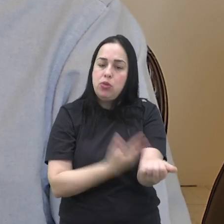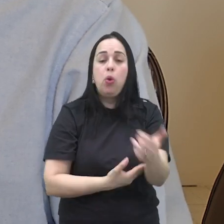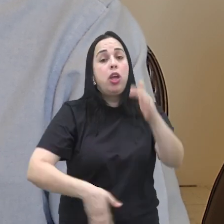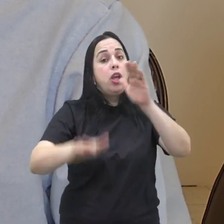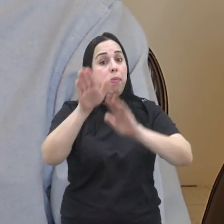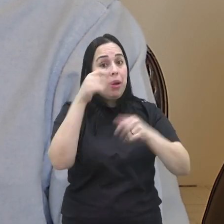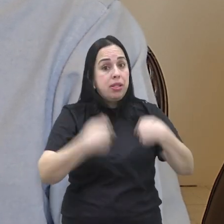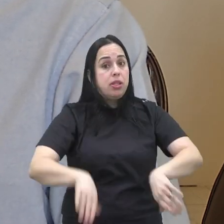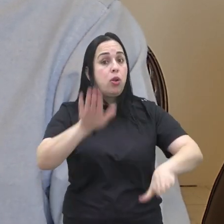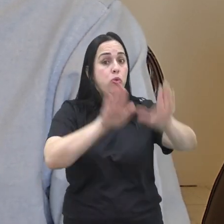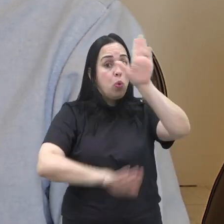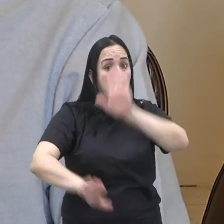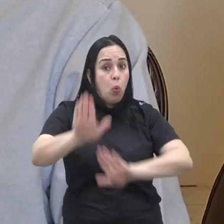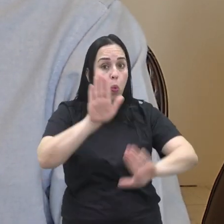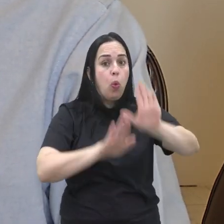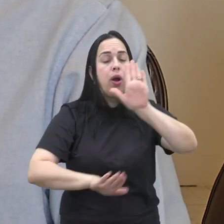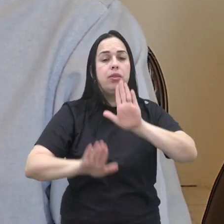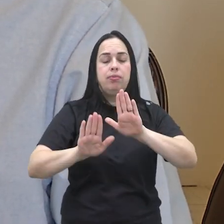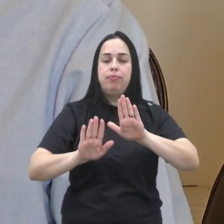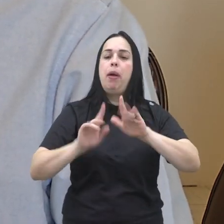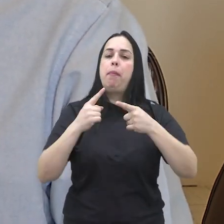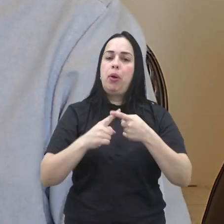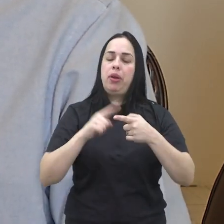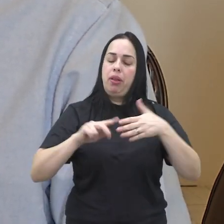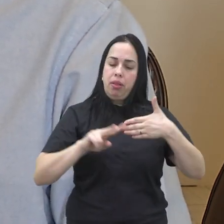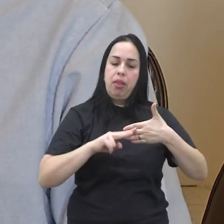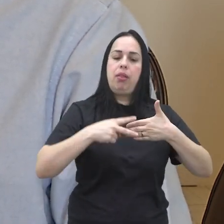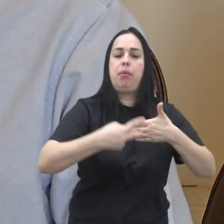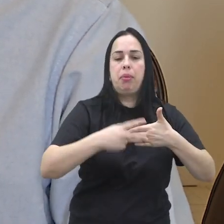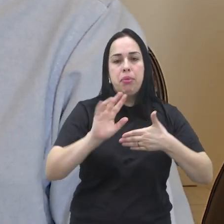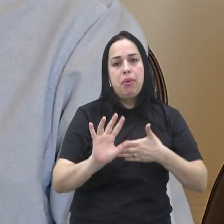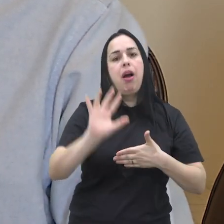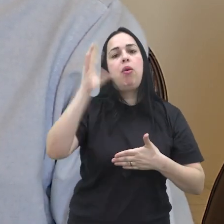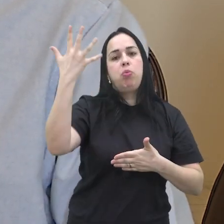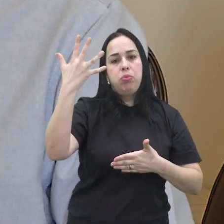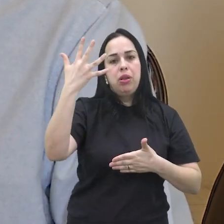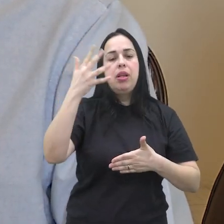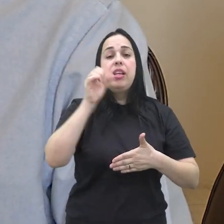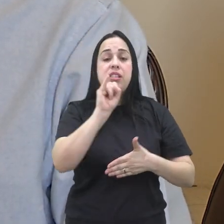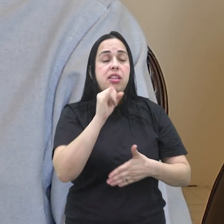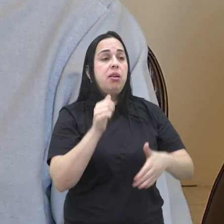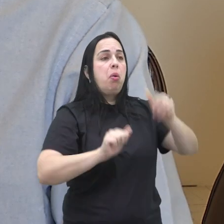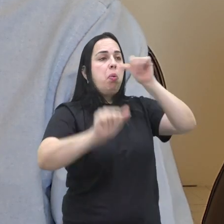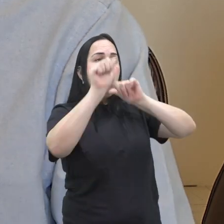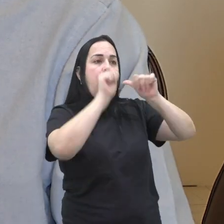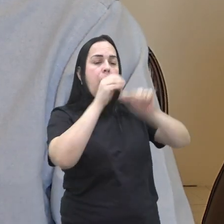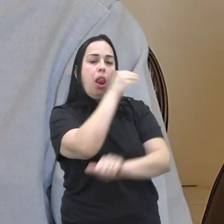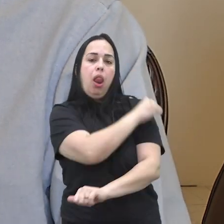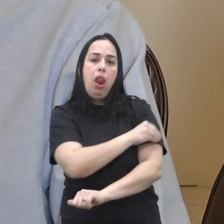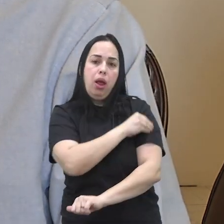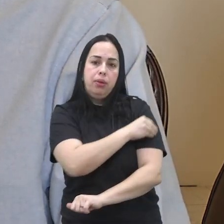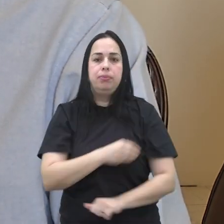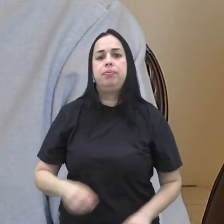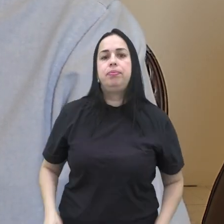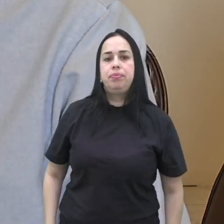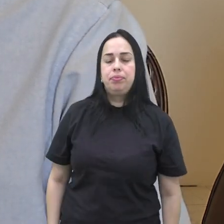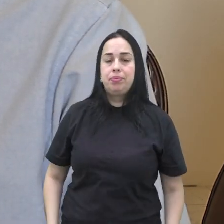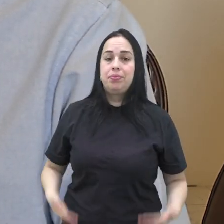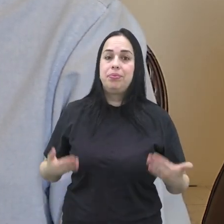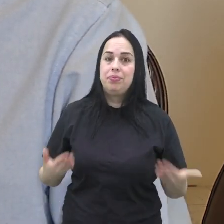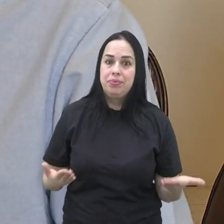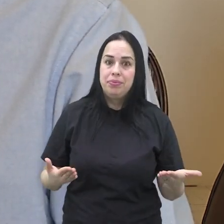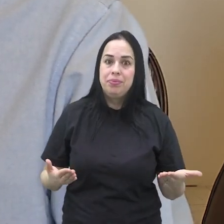é uma droga que a gente tem que tomar muito cuidado, né, e tem uma série de consequências que podem acontecer quando a pessoa faz